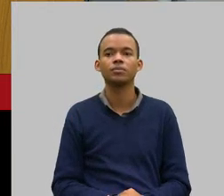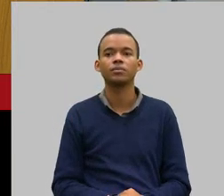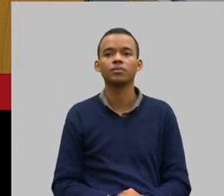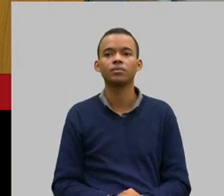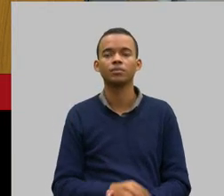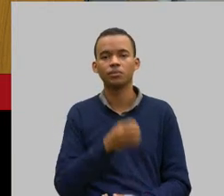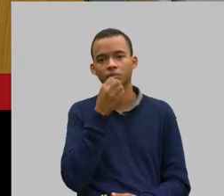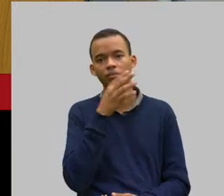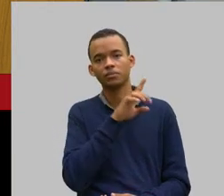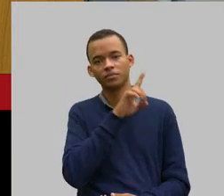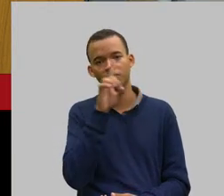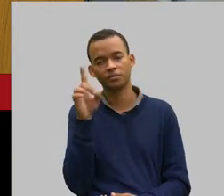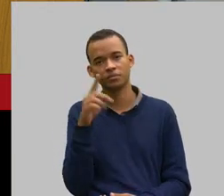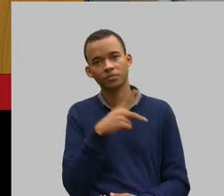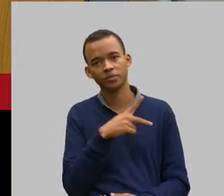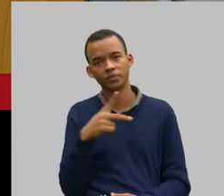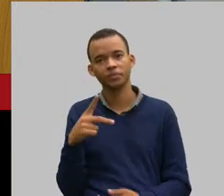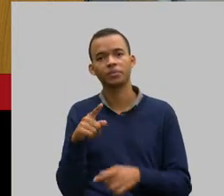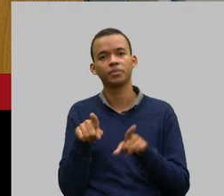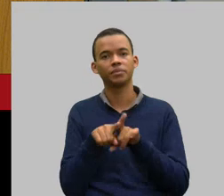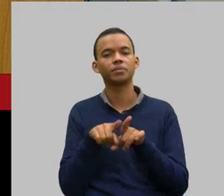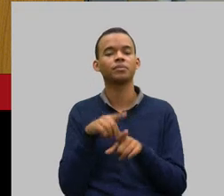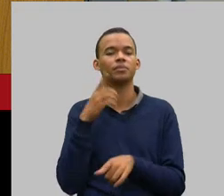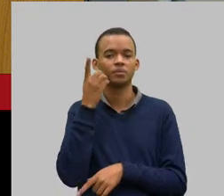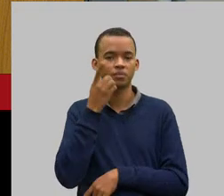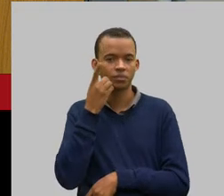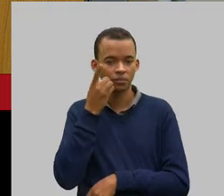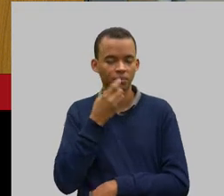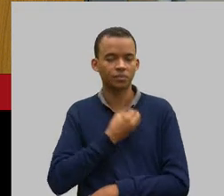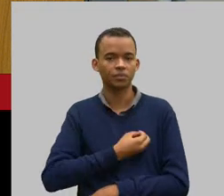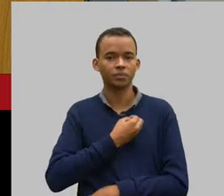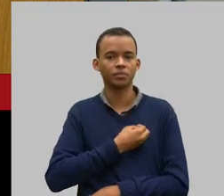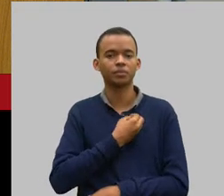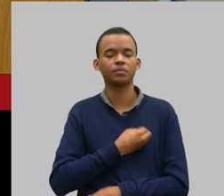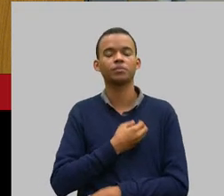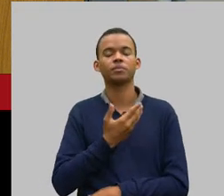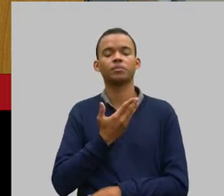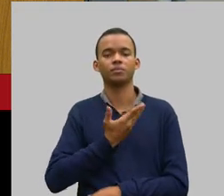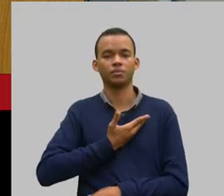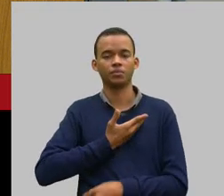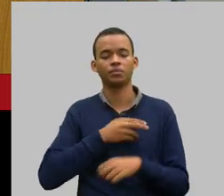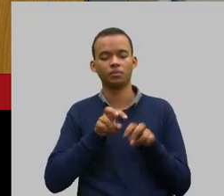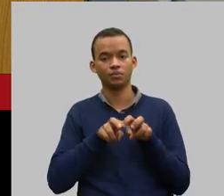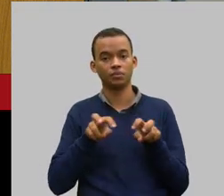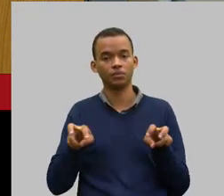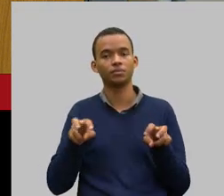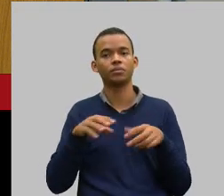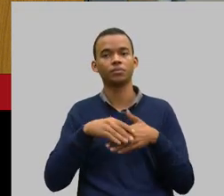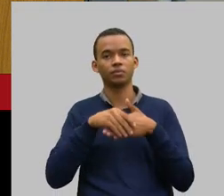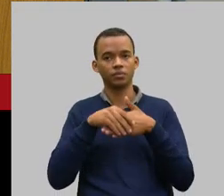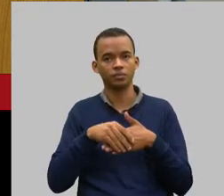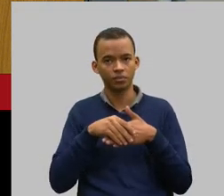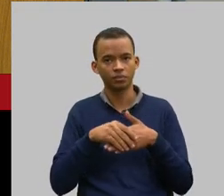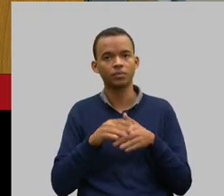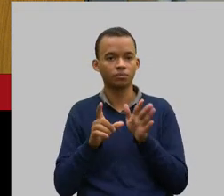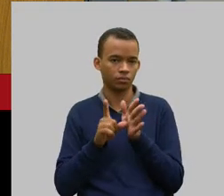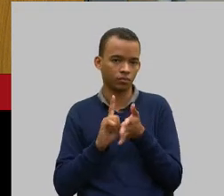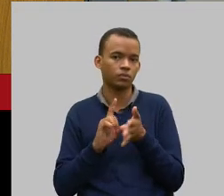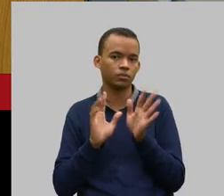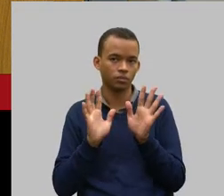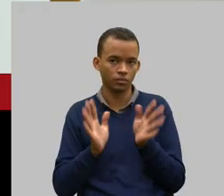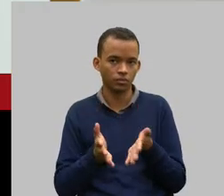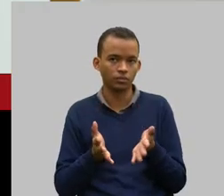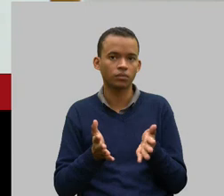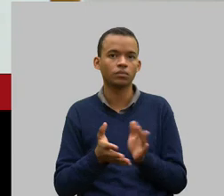Pereira aos outros demais colegas que estão aqui na mesa já cumprimentados anteriormente para